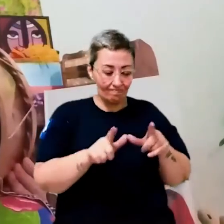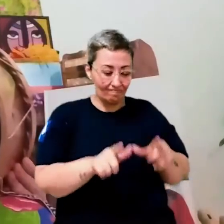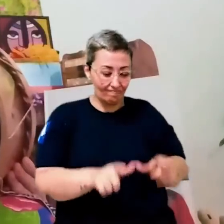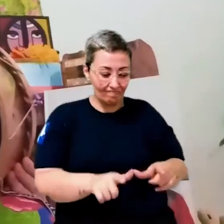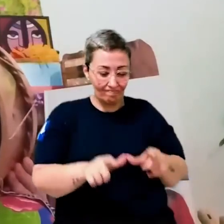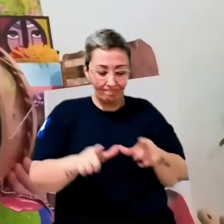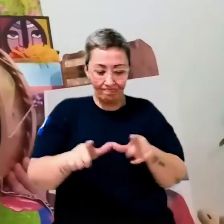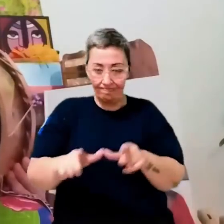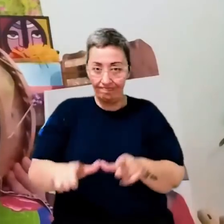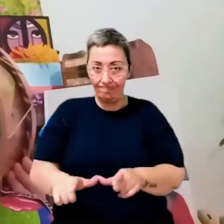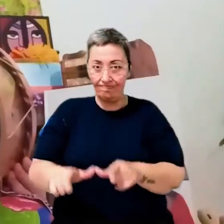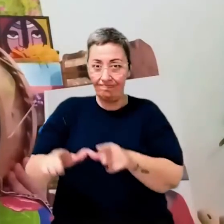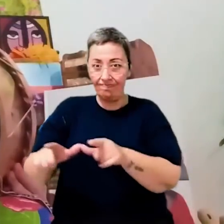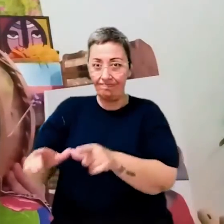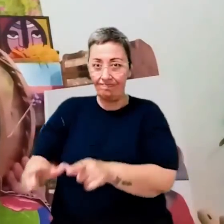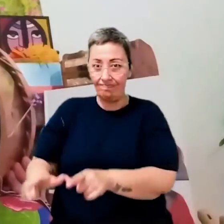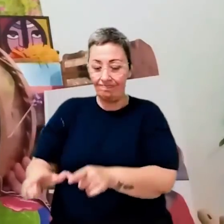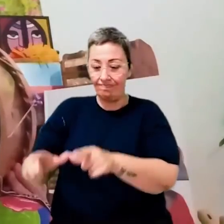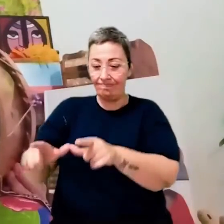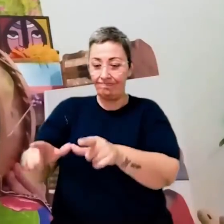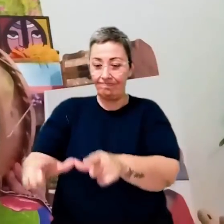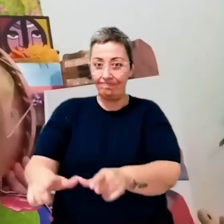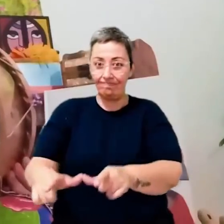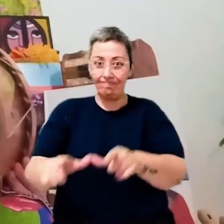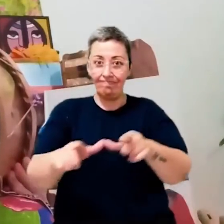eu mandava lá